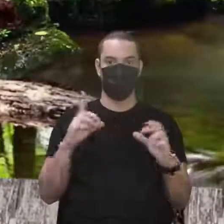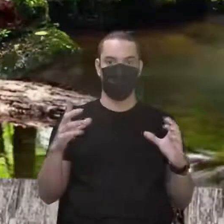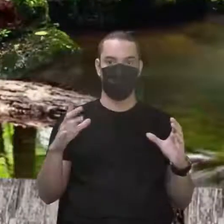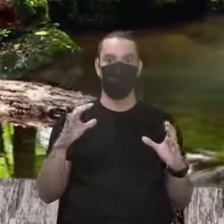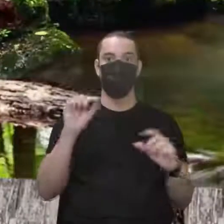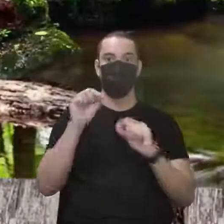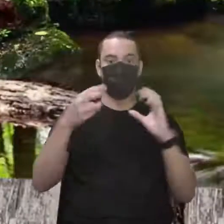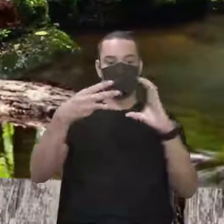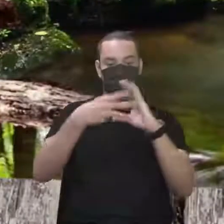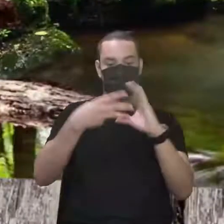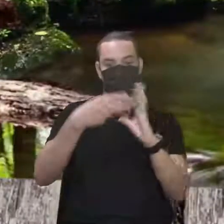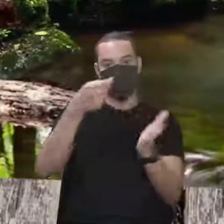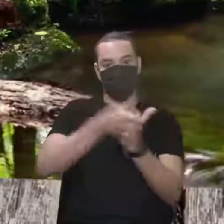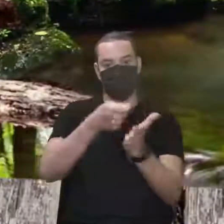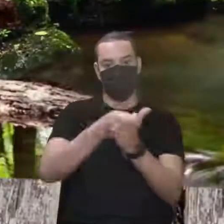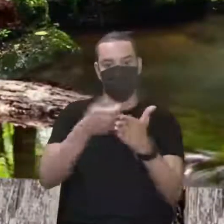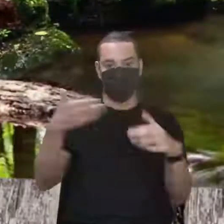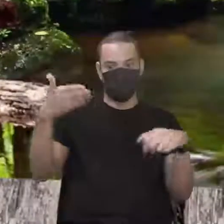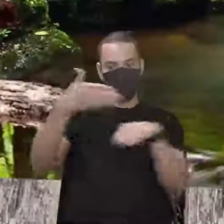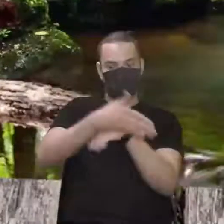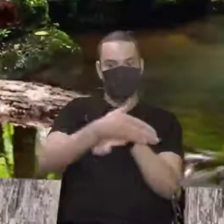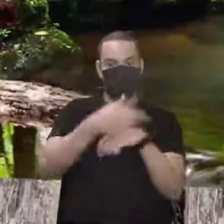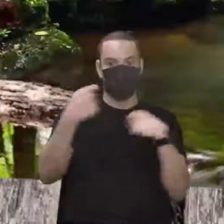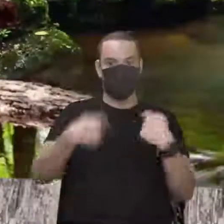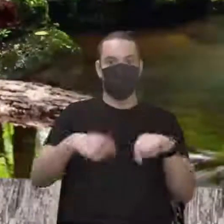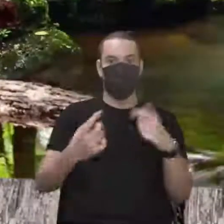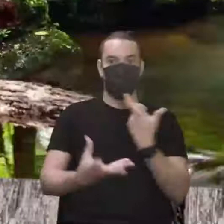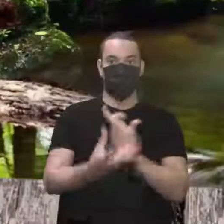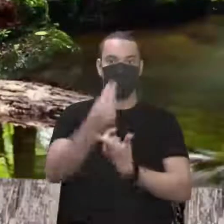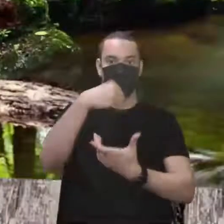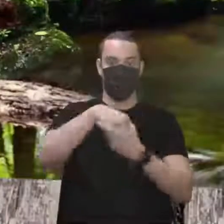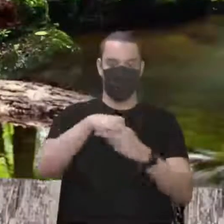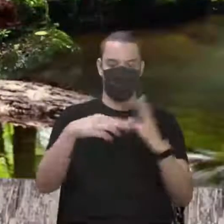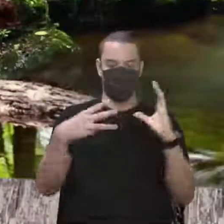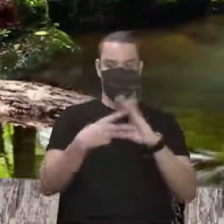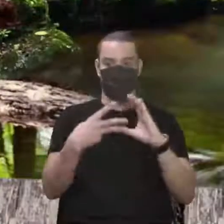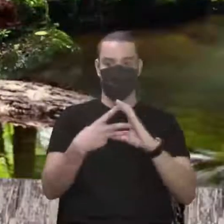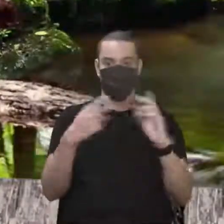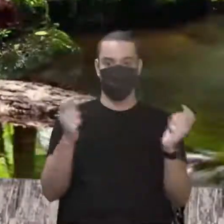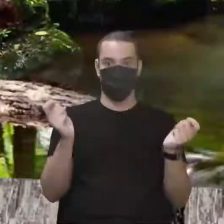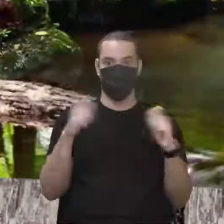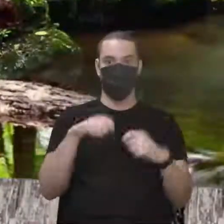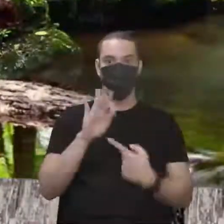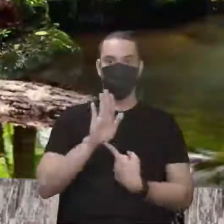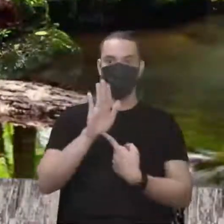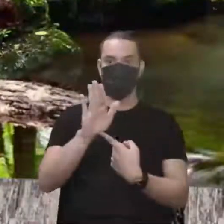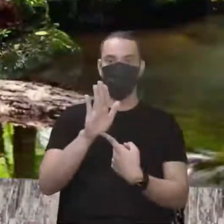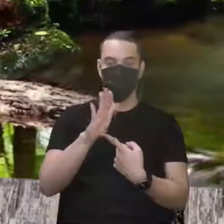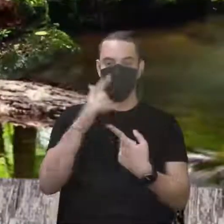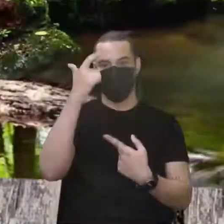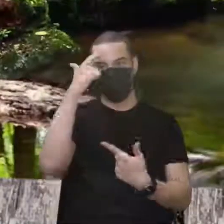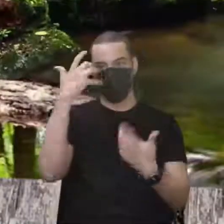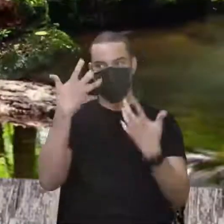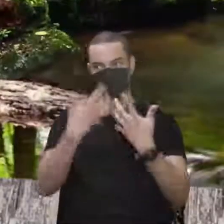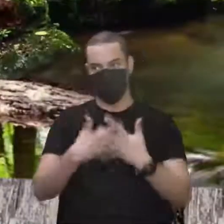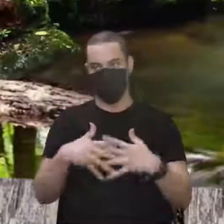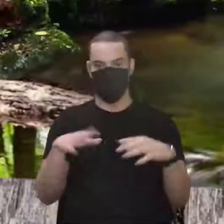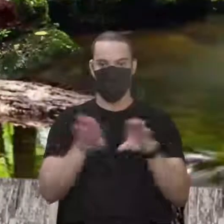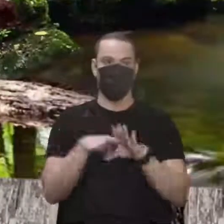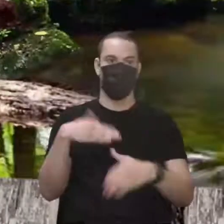intracelulares obrigatórios, ou seja, eles precisam estar dentro das células para apresentar o metabolismo, para apresentar o